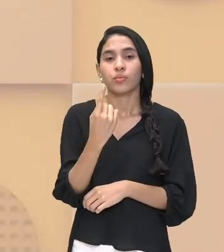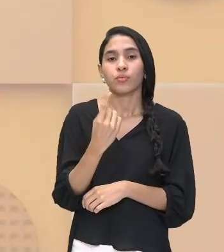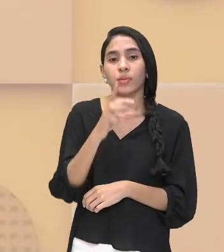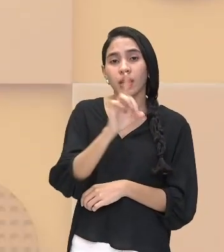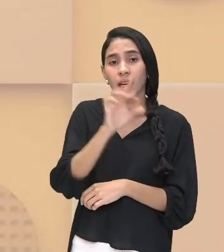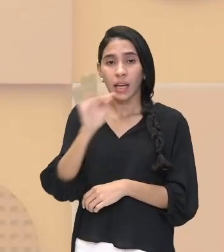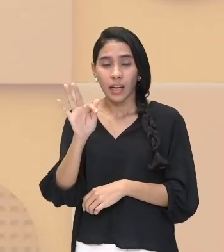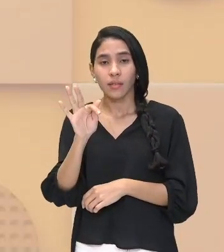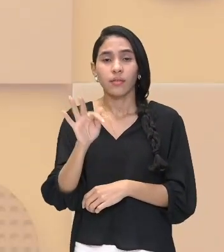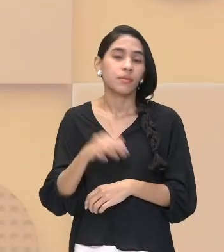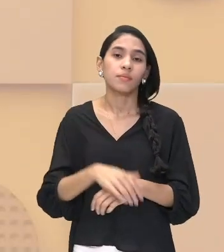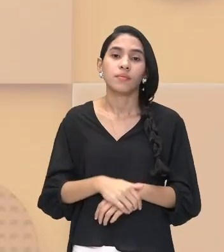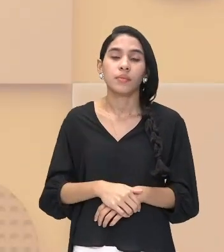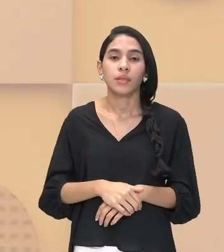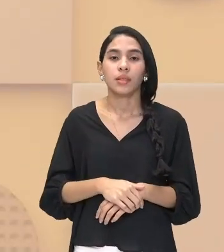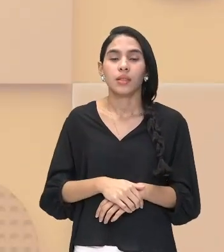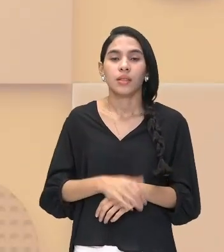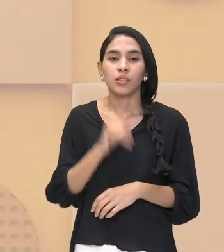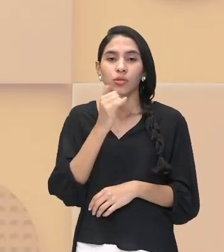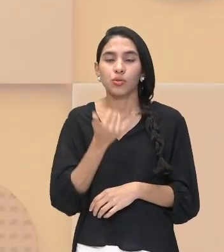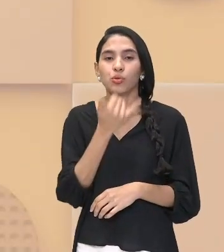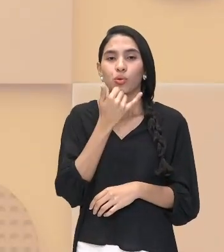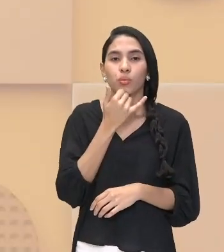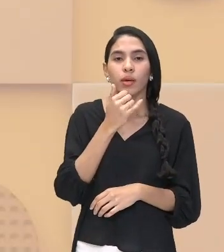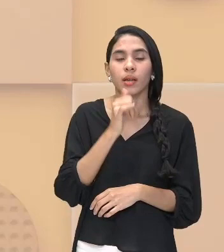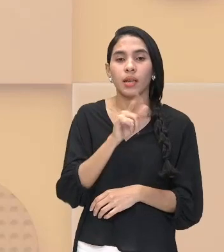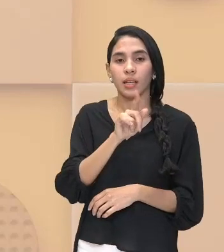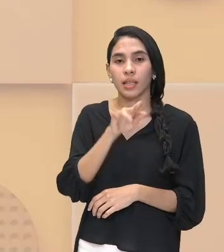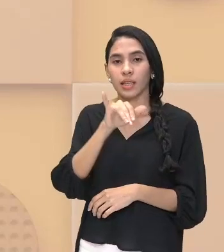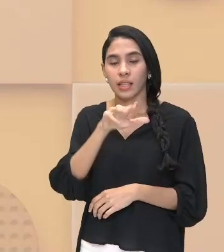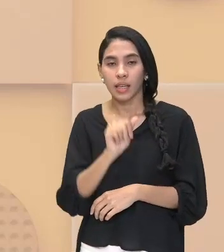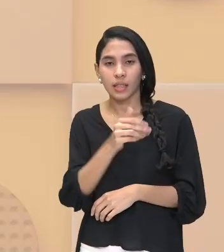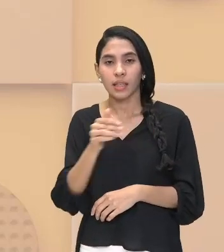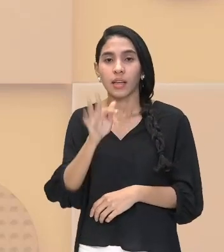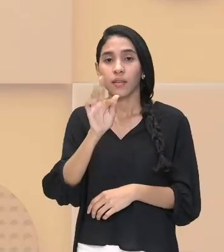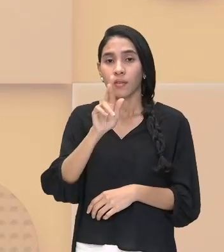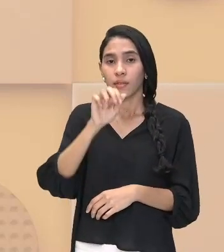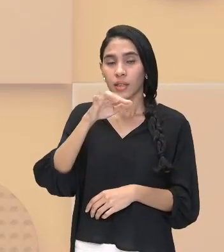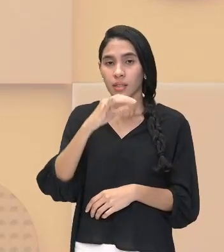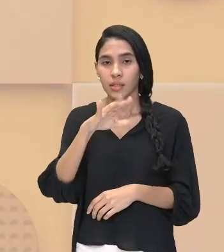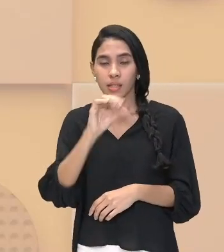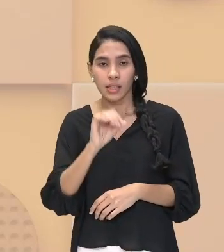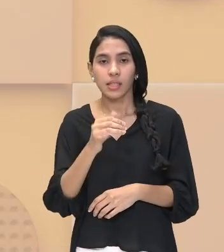da França, né, que é a Guiana Francesa. Então, nós temos na nossa fronteira